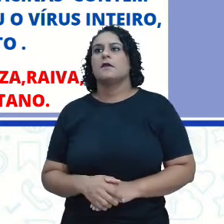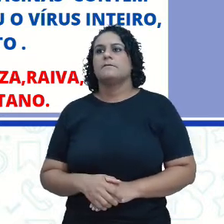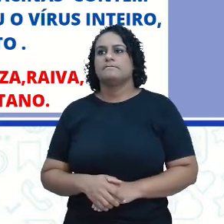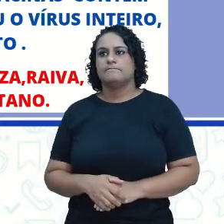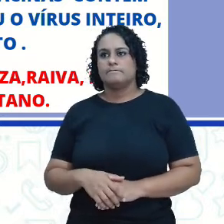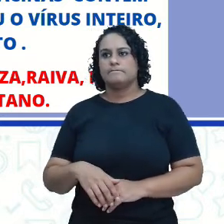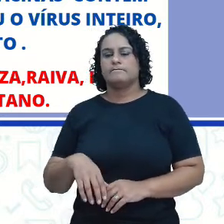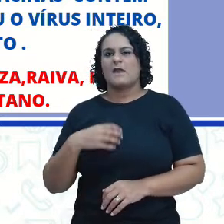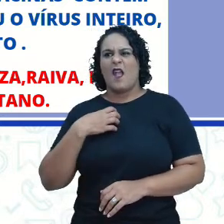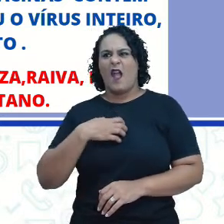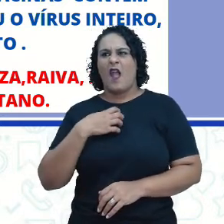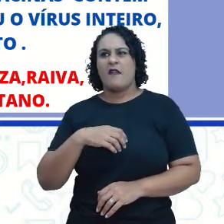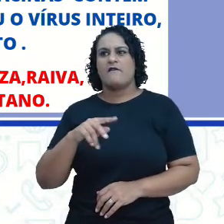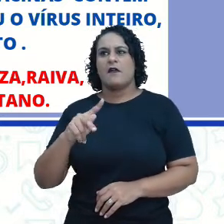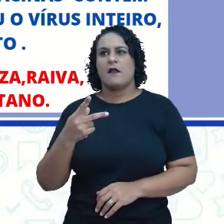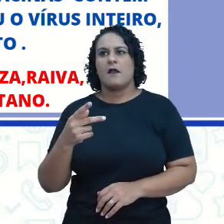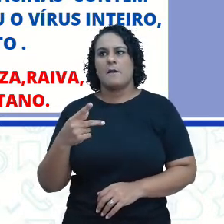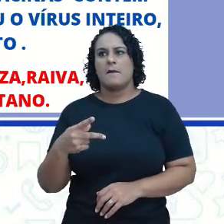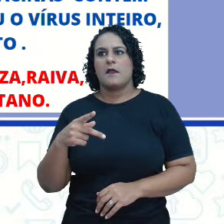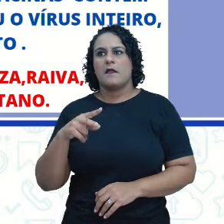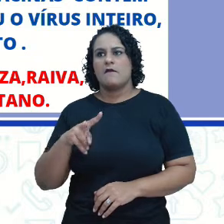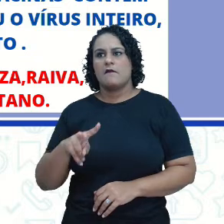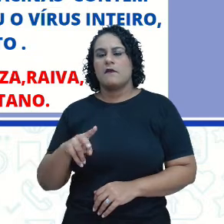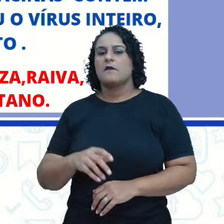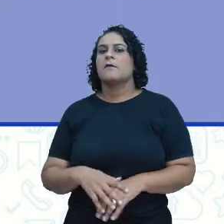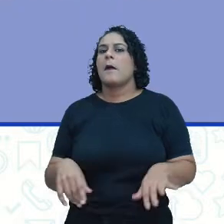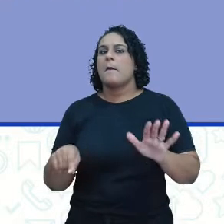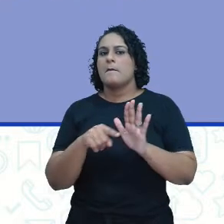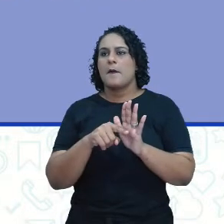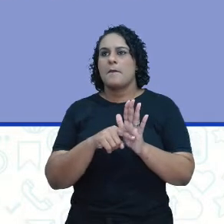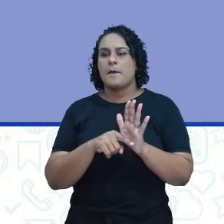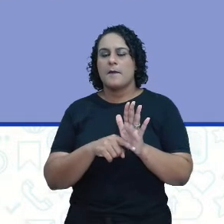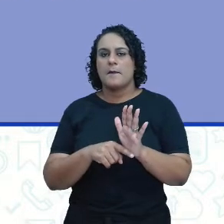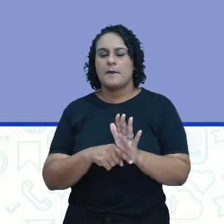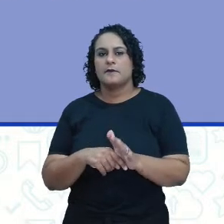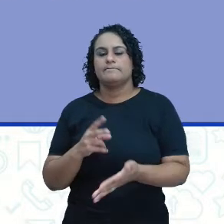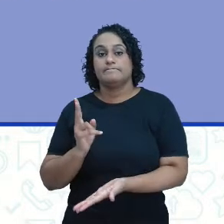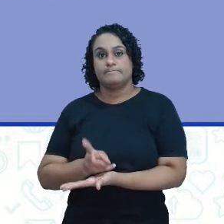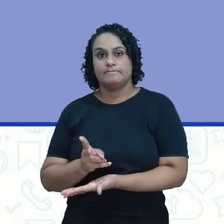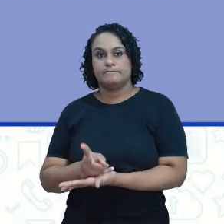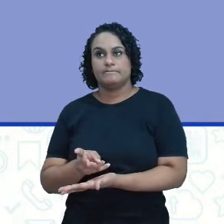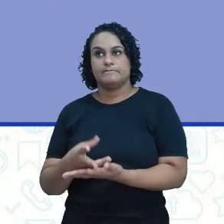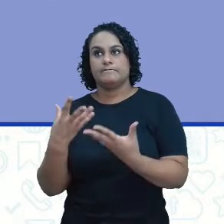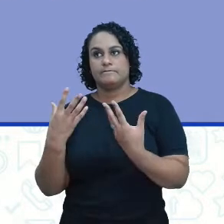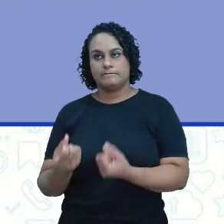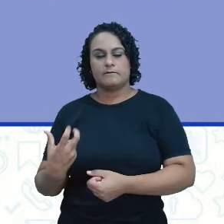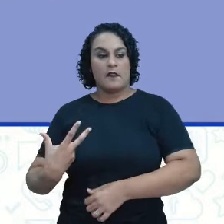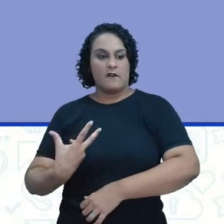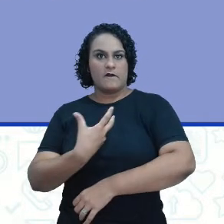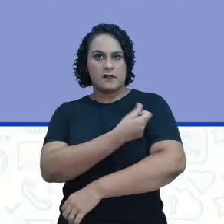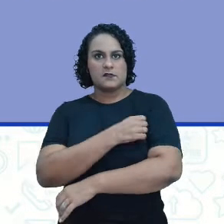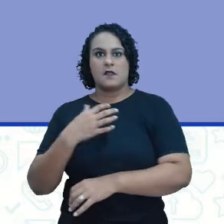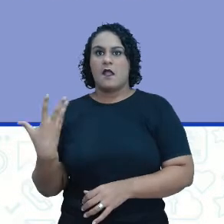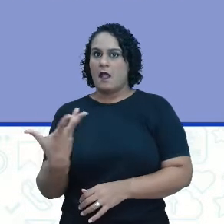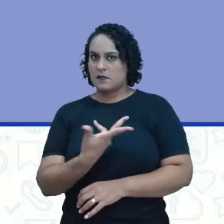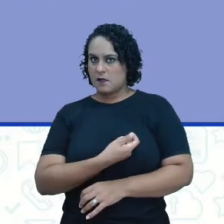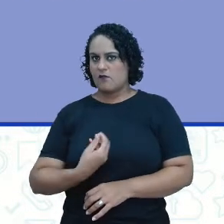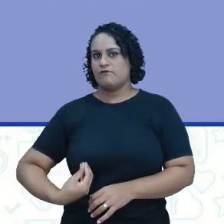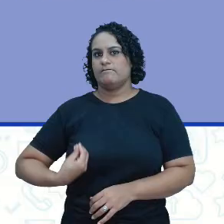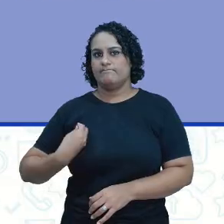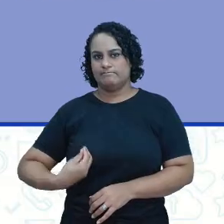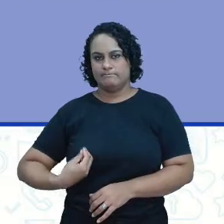e tétano. Tá bom, amores? Então, vamos seguir aqui. A vacina salva vidas.